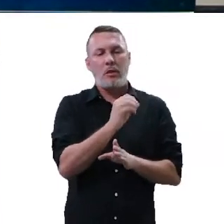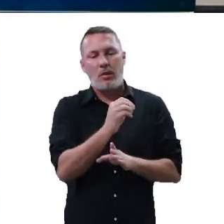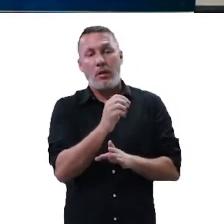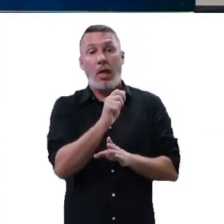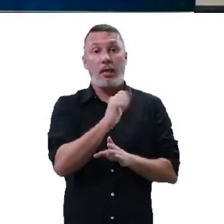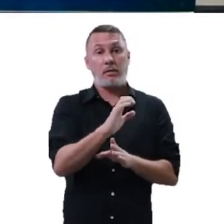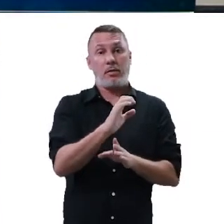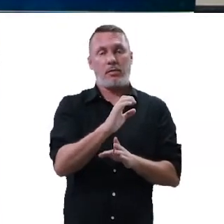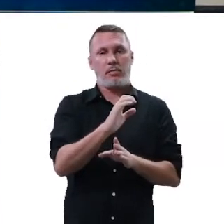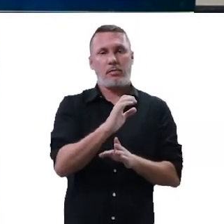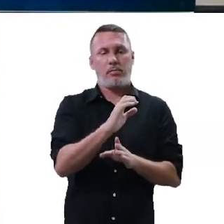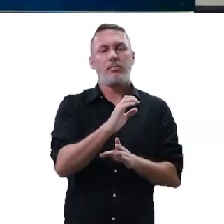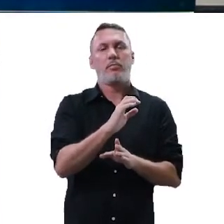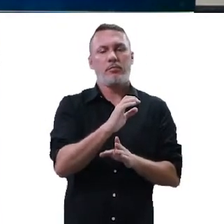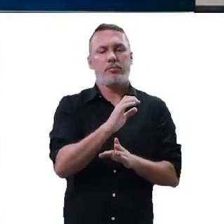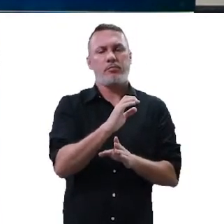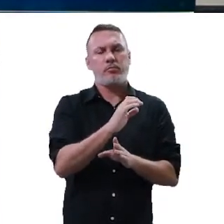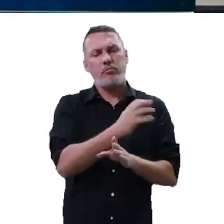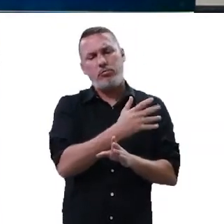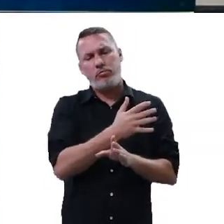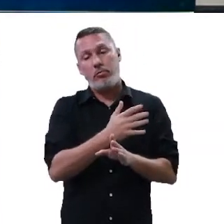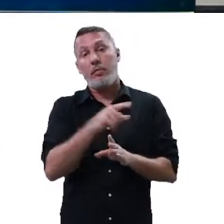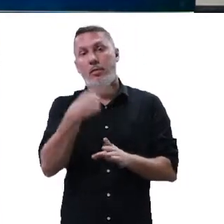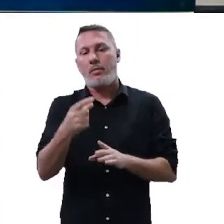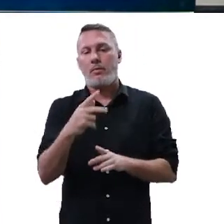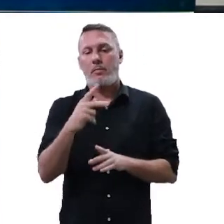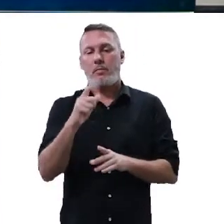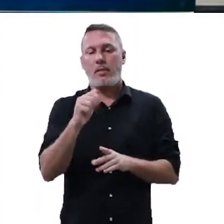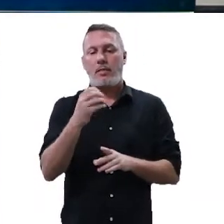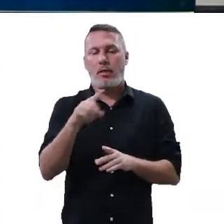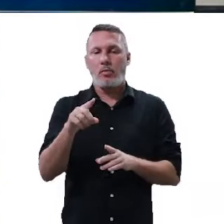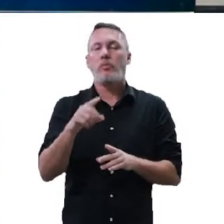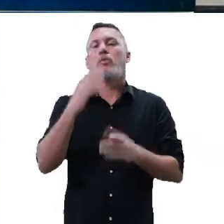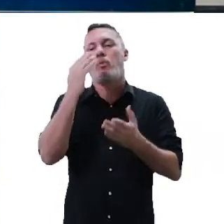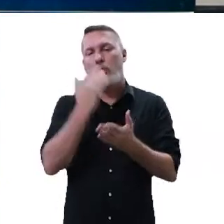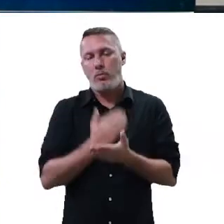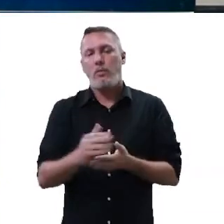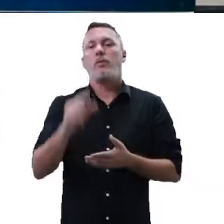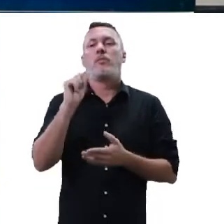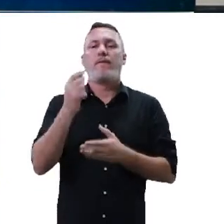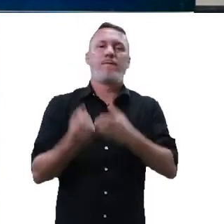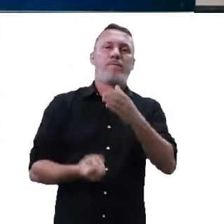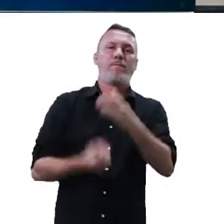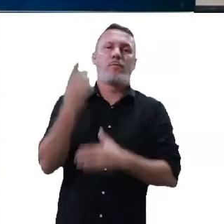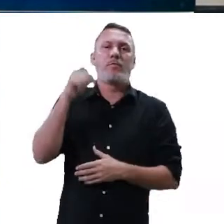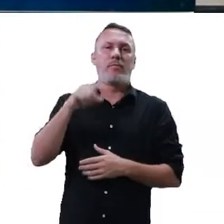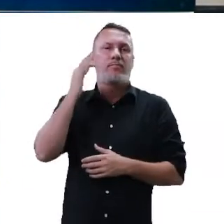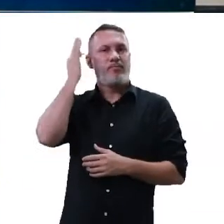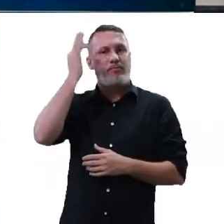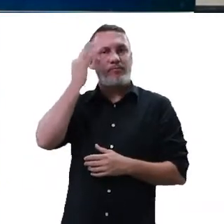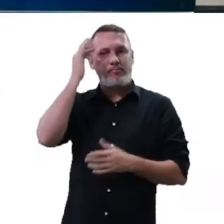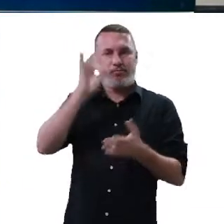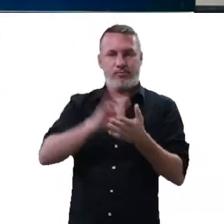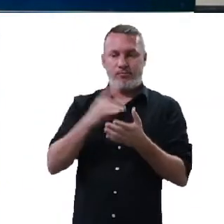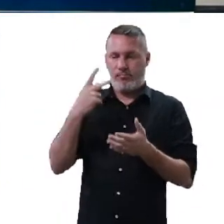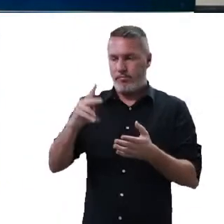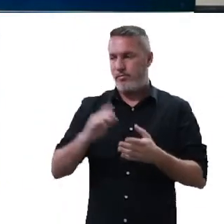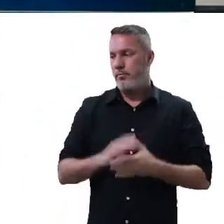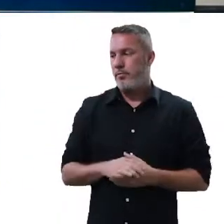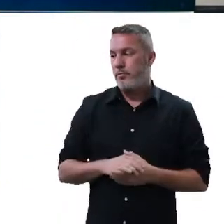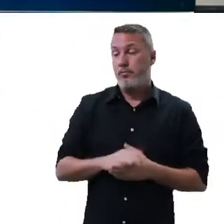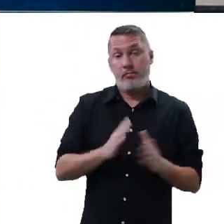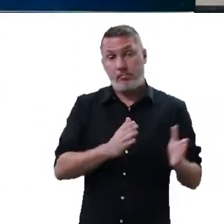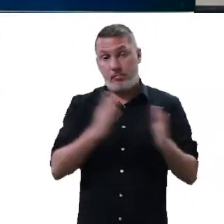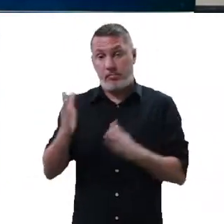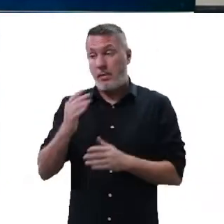a.C., foi mestre de Platão e é considerado, né, um dos fundadores da filosofia